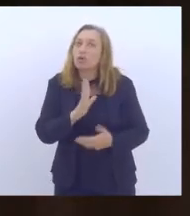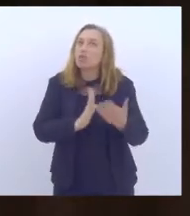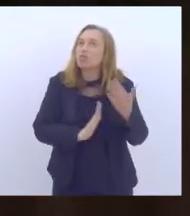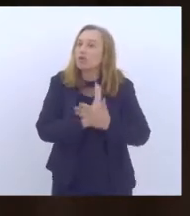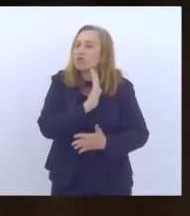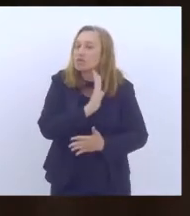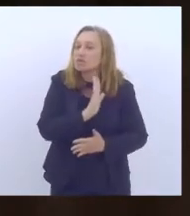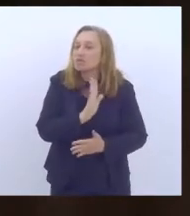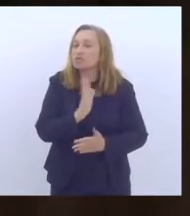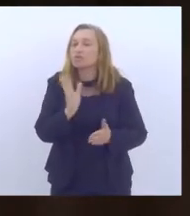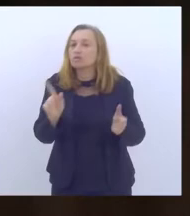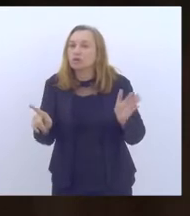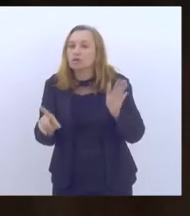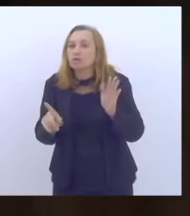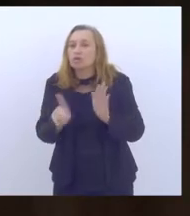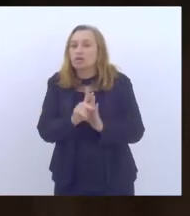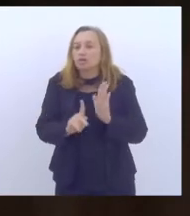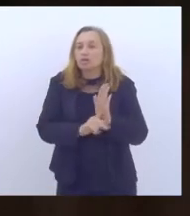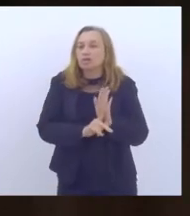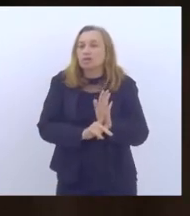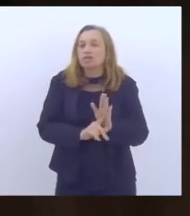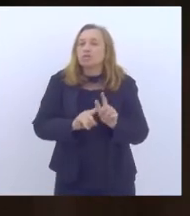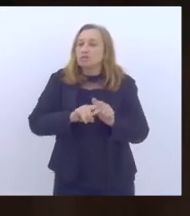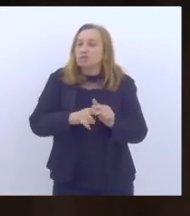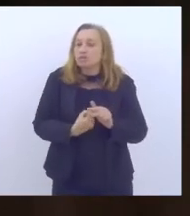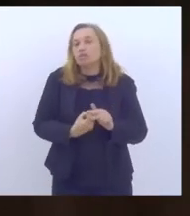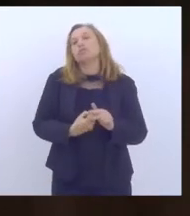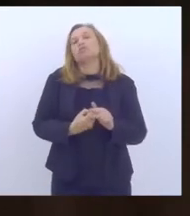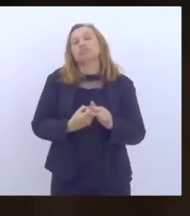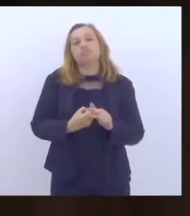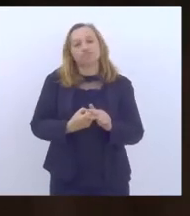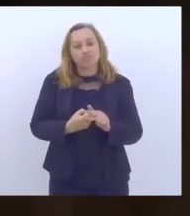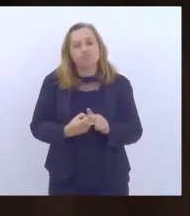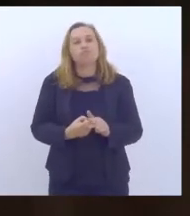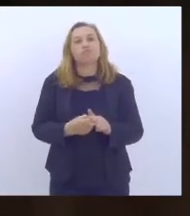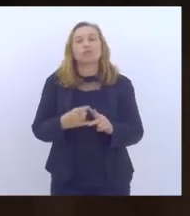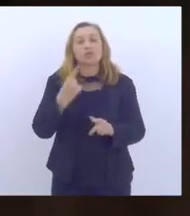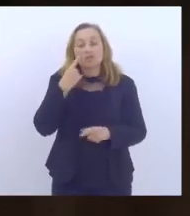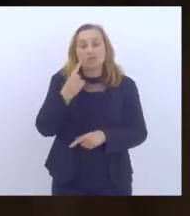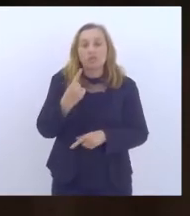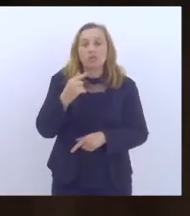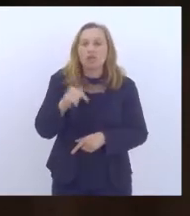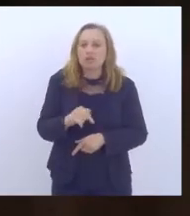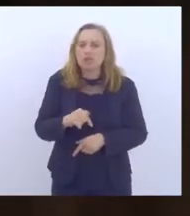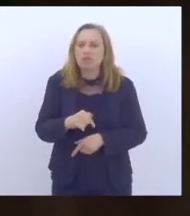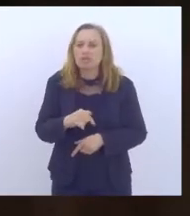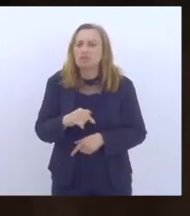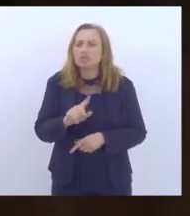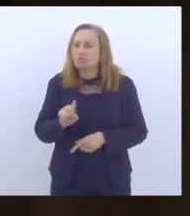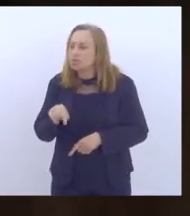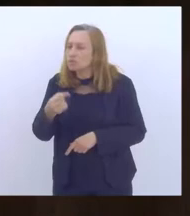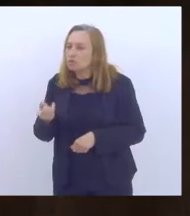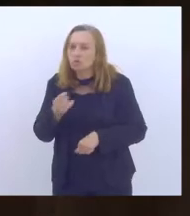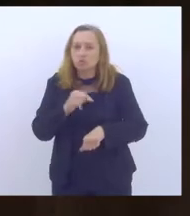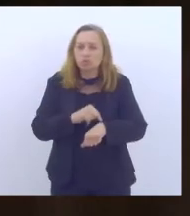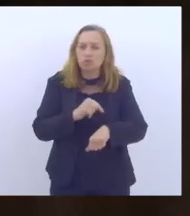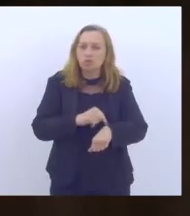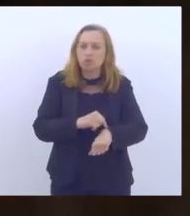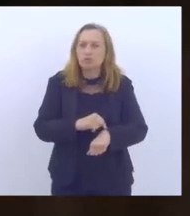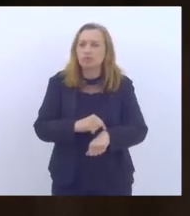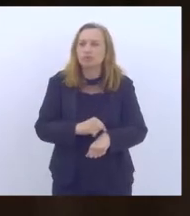aprovação desse projeto mas a regulamentação Oi gente viu aqui tentamos em outros momentos